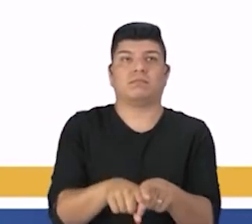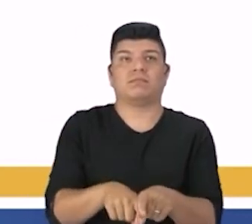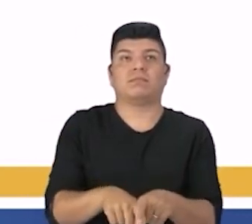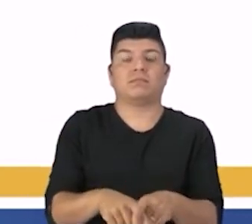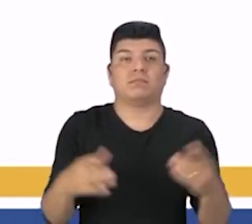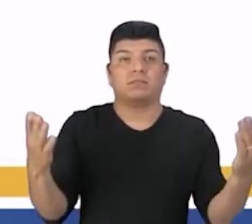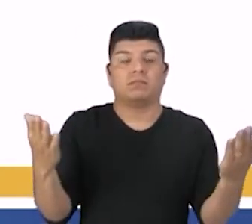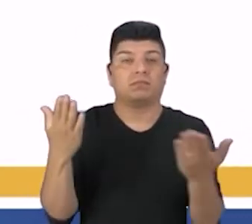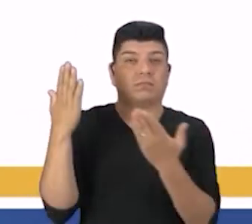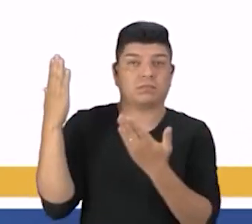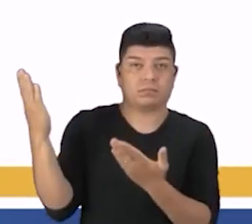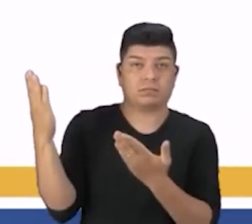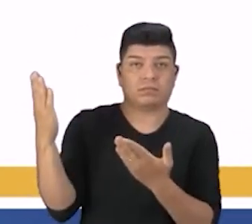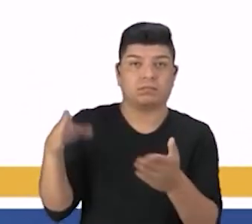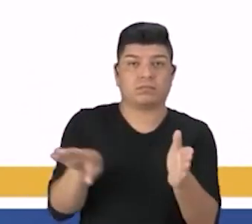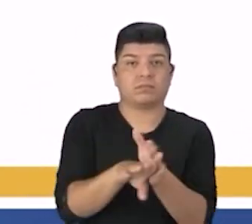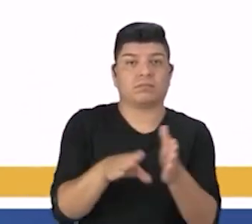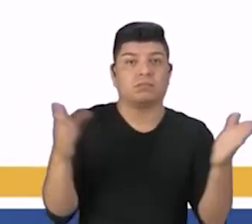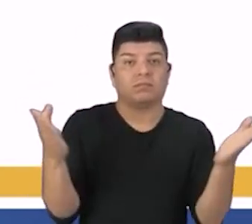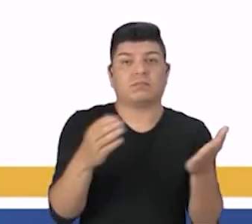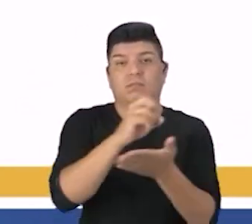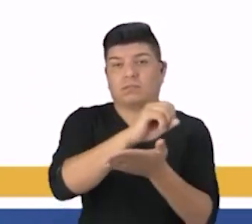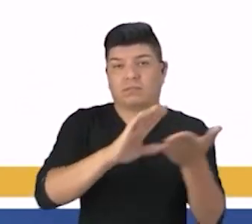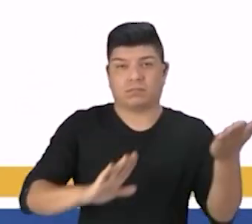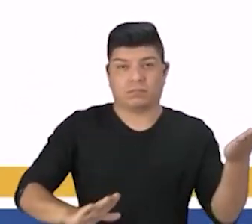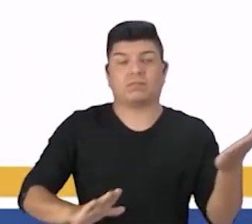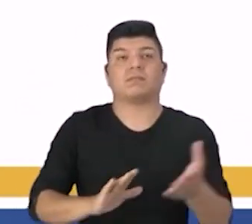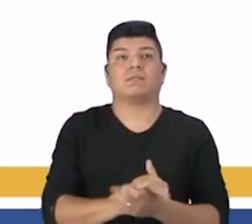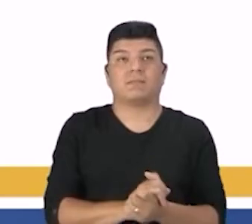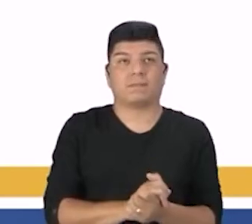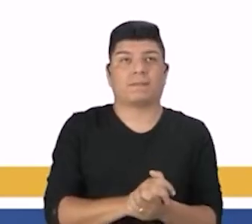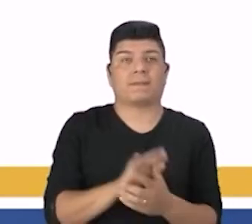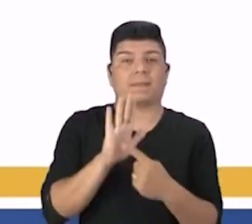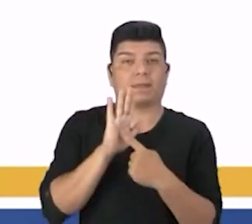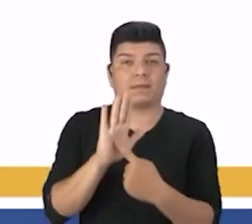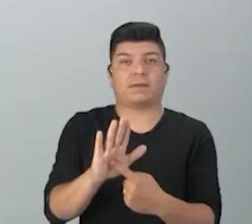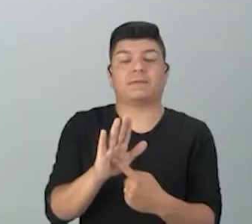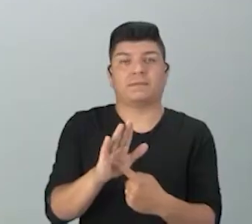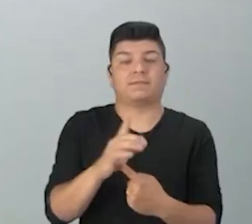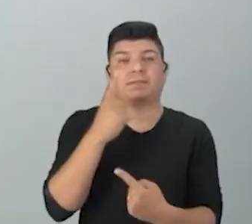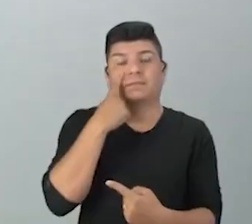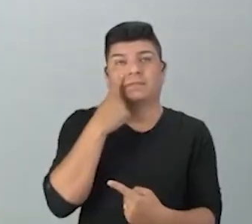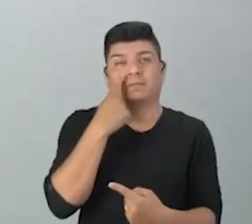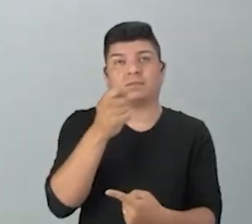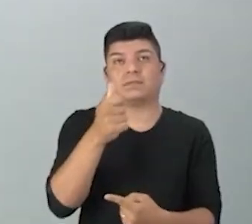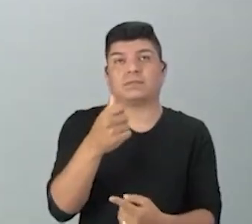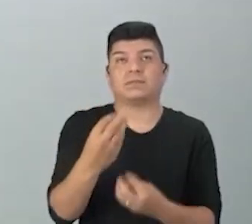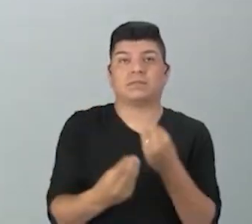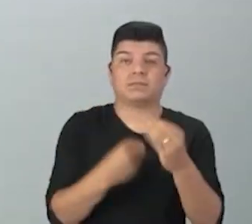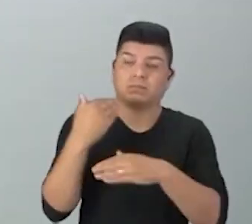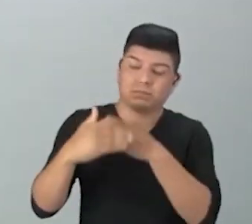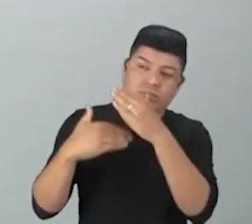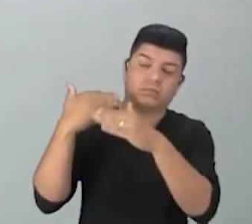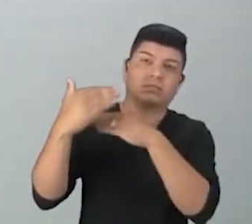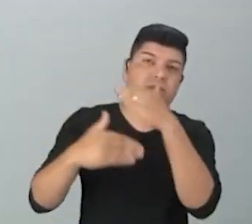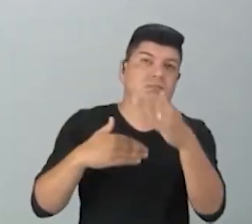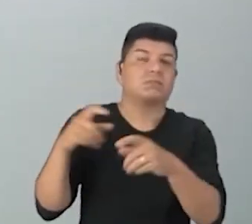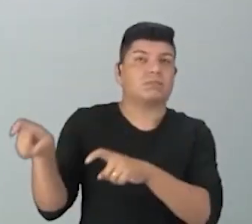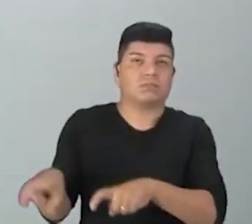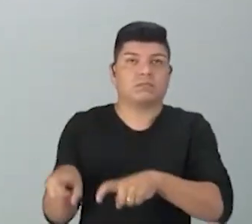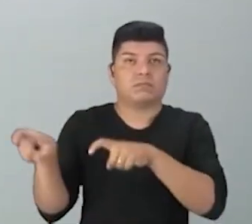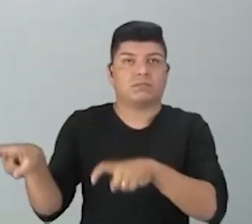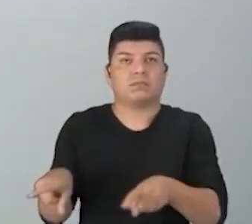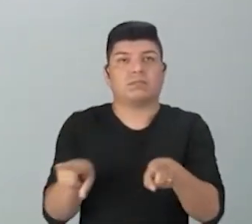então com isso a gente chega no nosso exercitando mostrando que nós vemos um pouco como é que está se desenvolvendo o